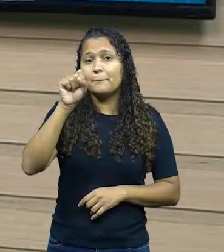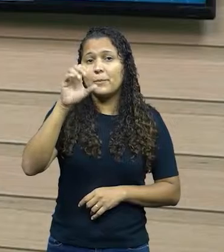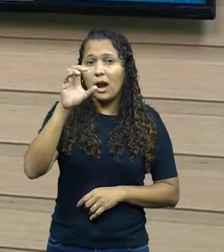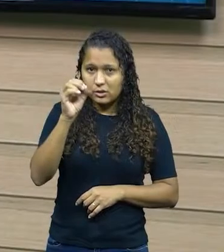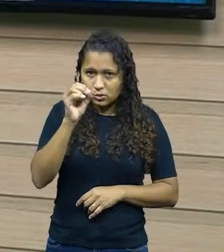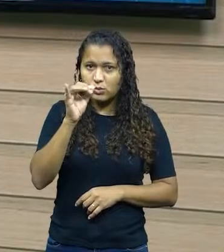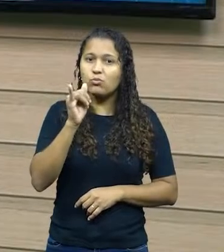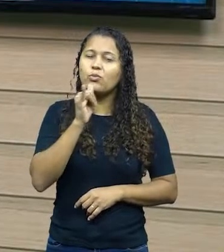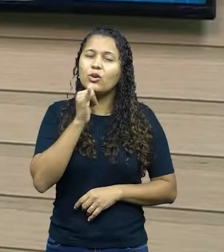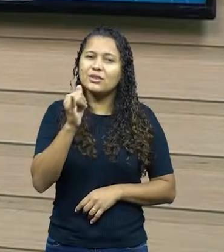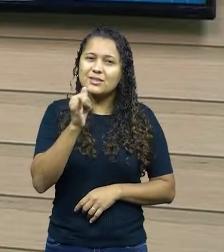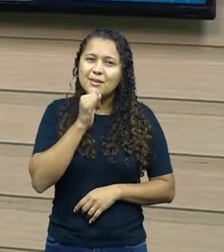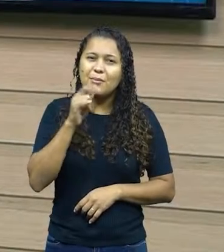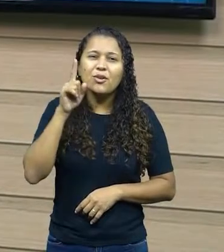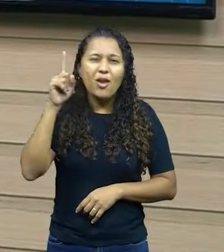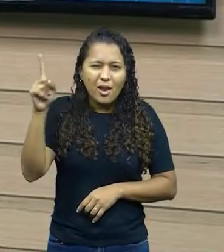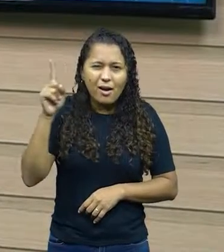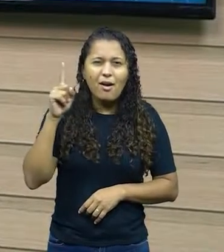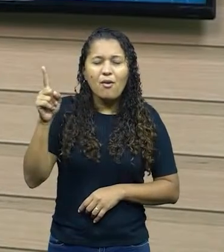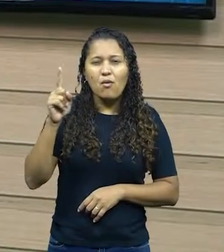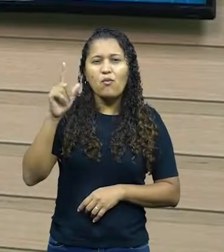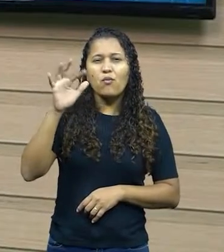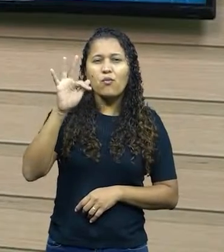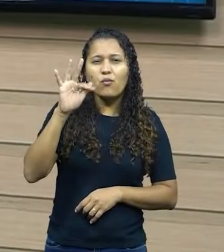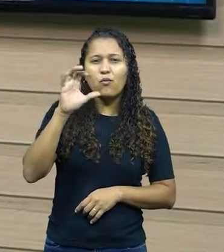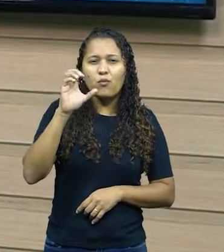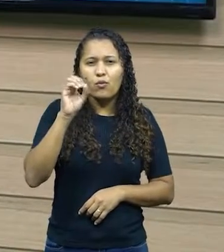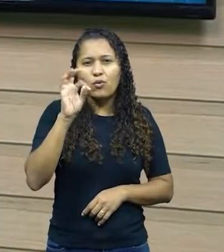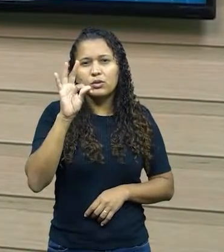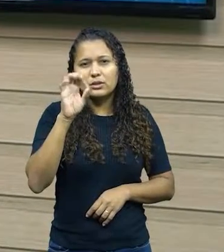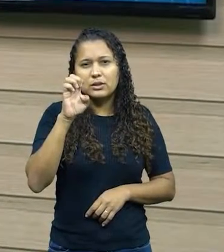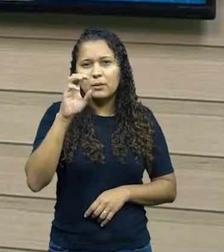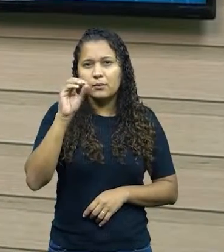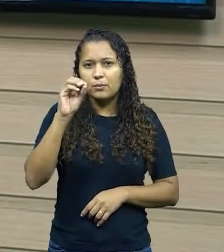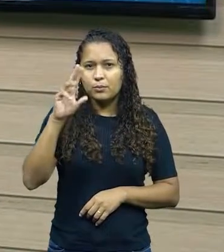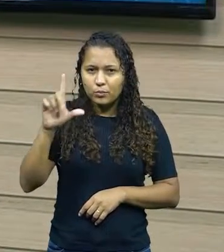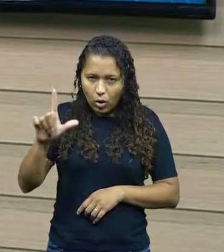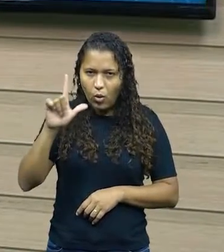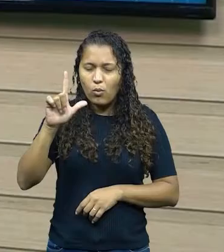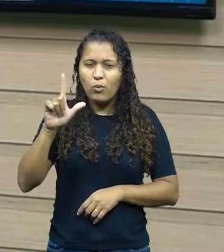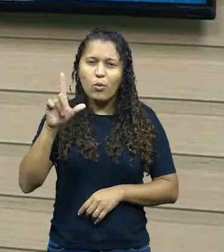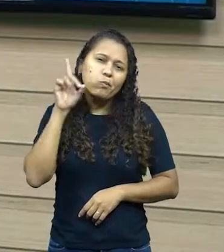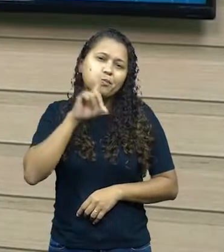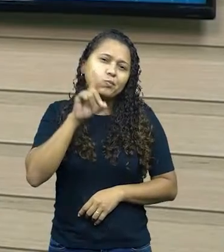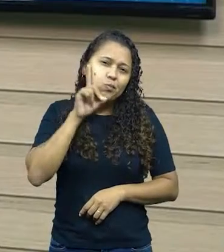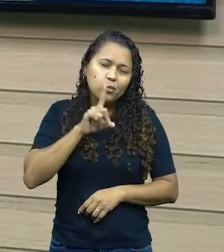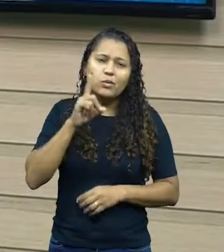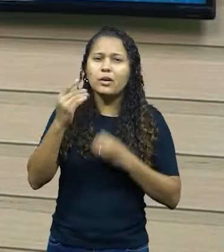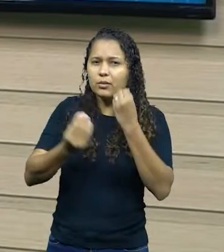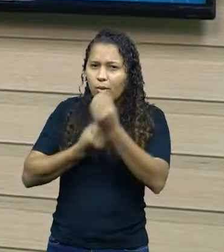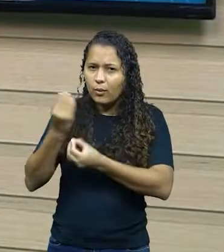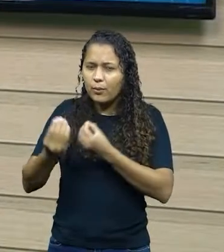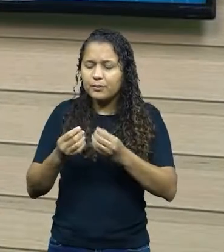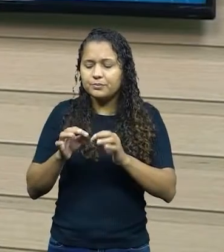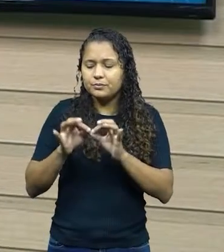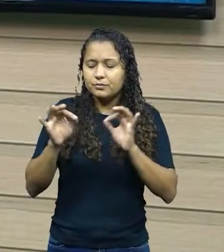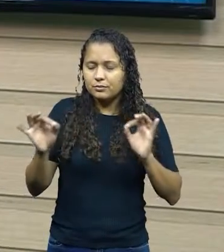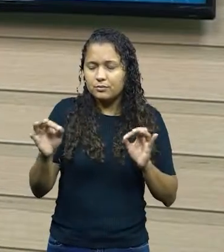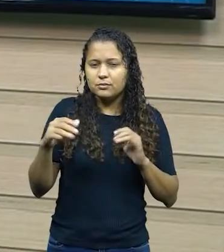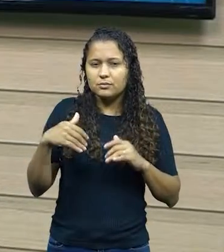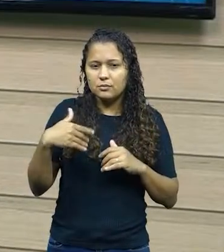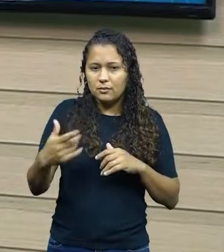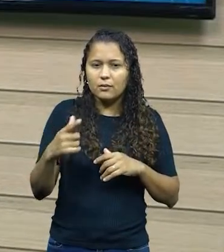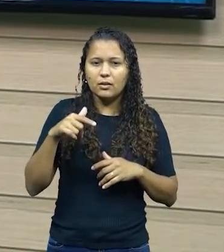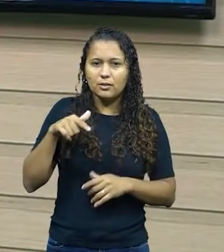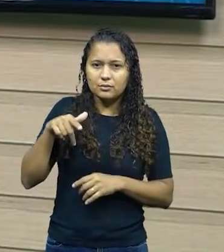futebol americano, quando o juiz ele vai fazer a medição de onde foi o ponto até a